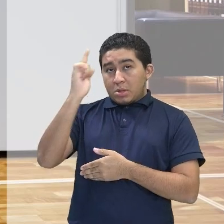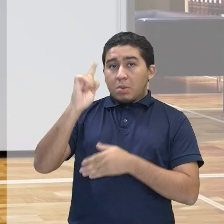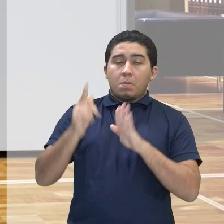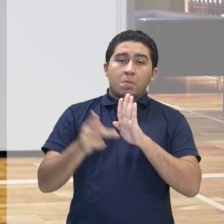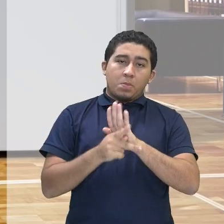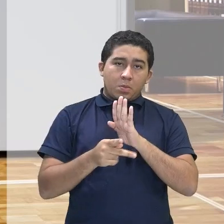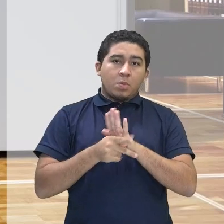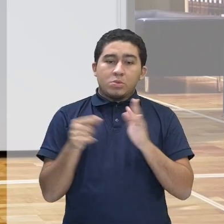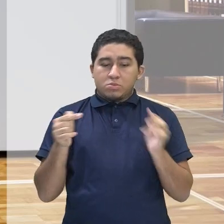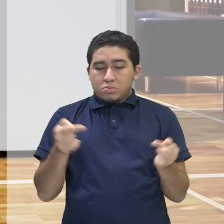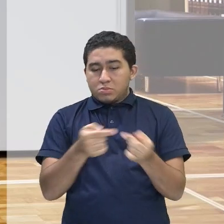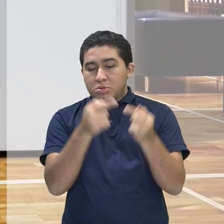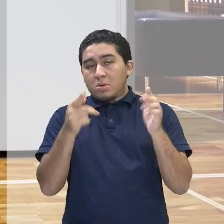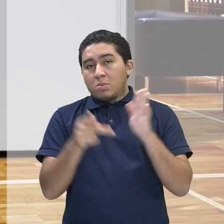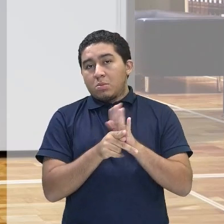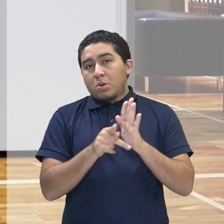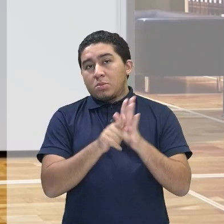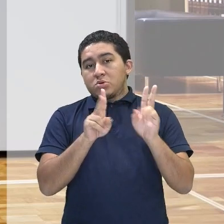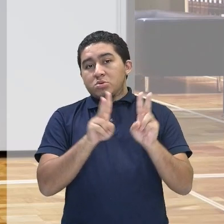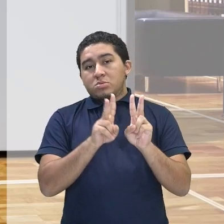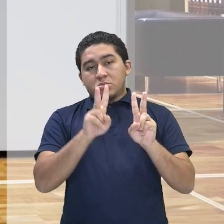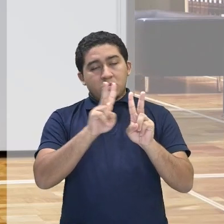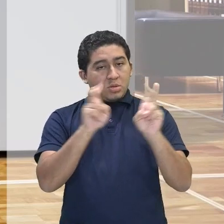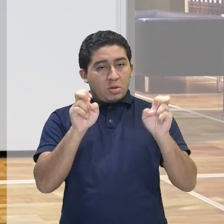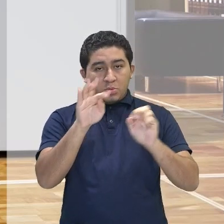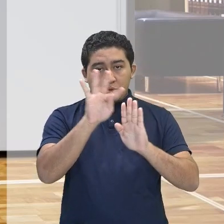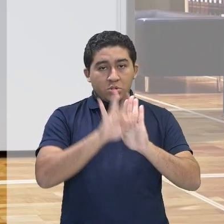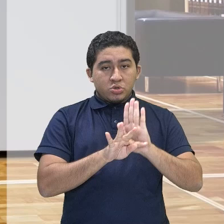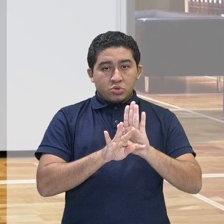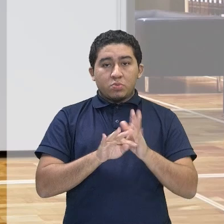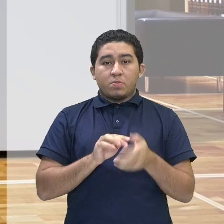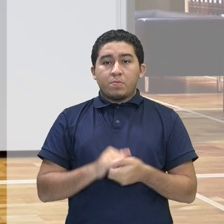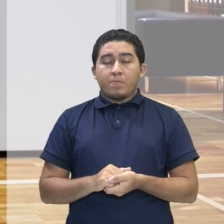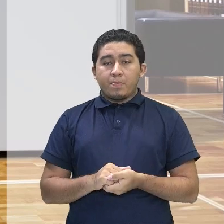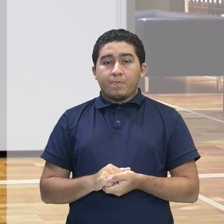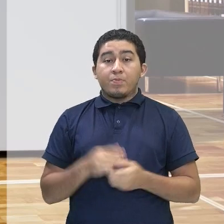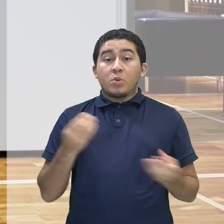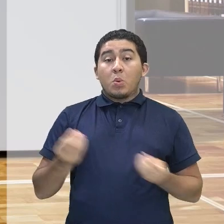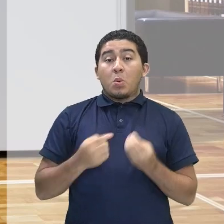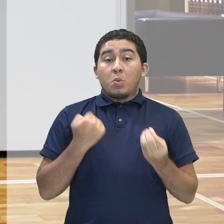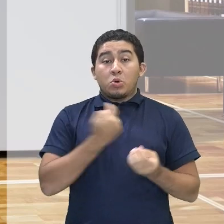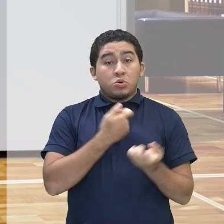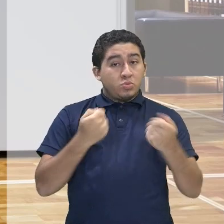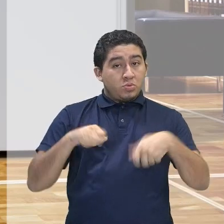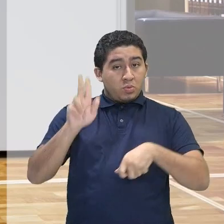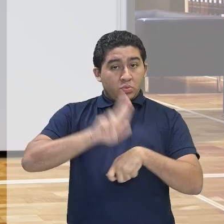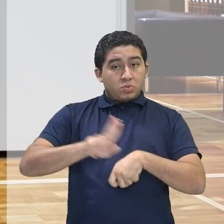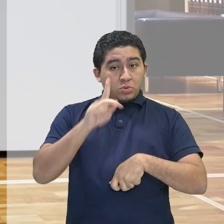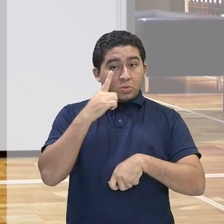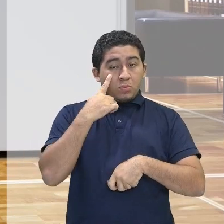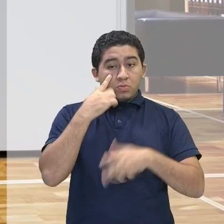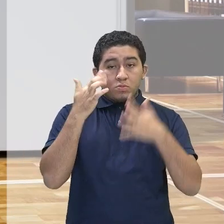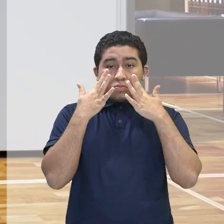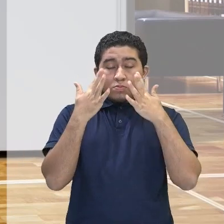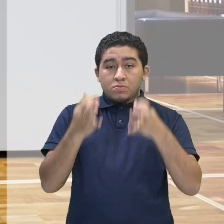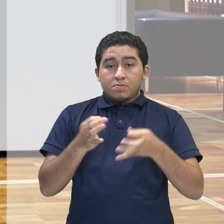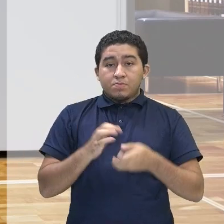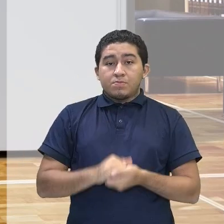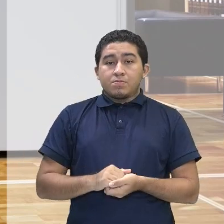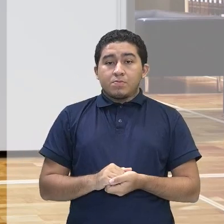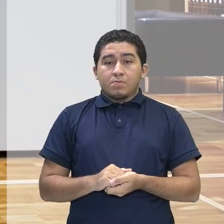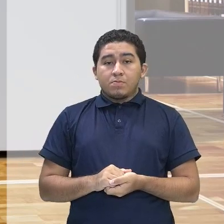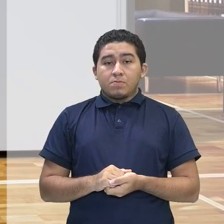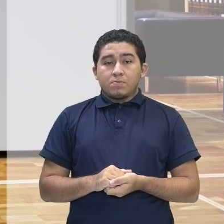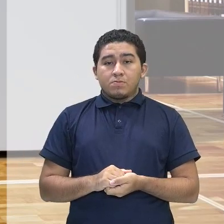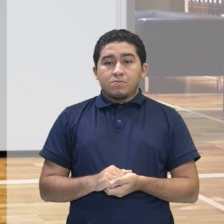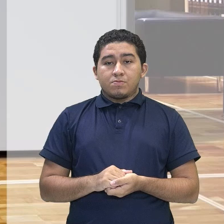ali gritando ali naquele texto. Como que a gente pode utilizar o skimming? Vamos observar o quê? Então,